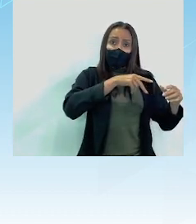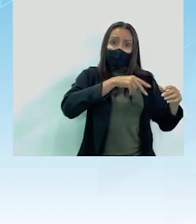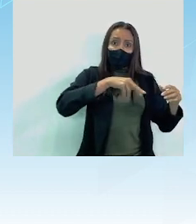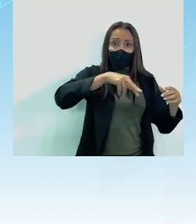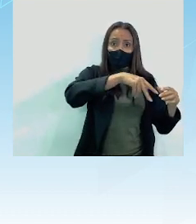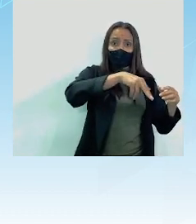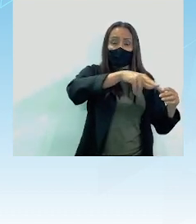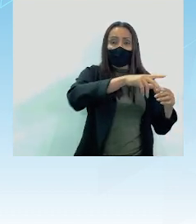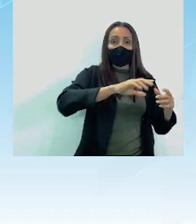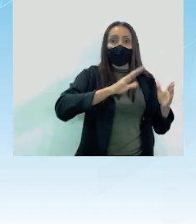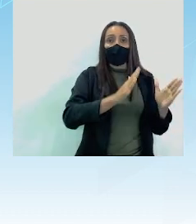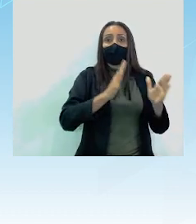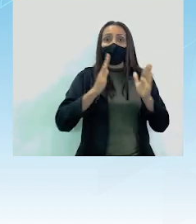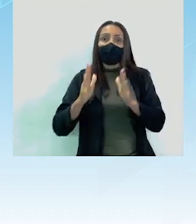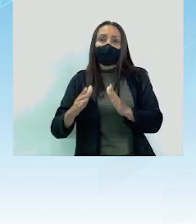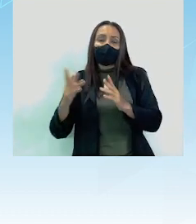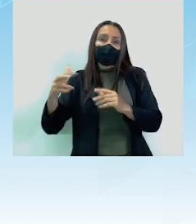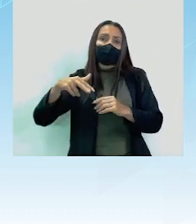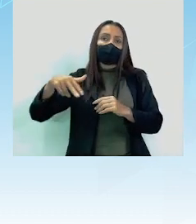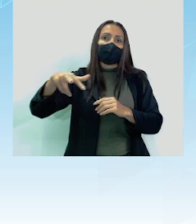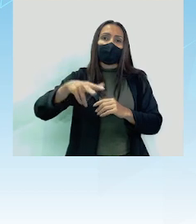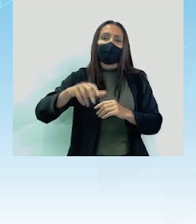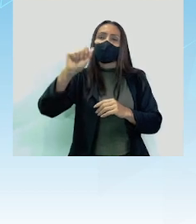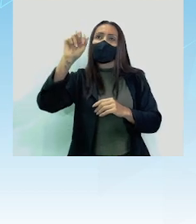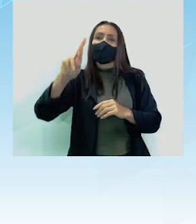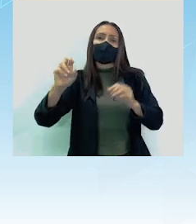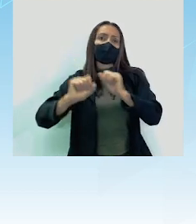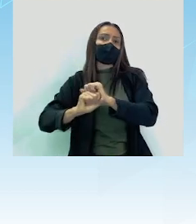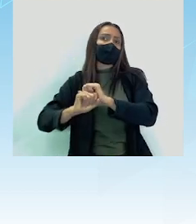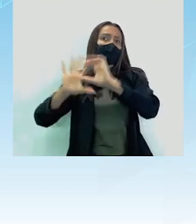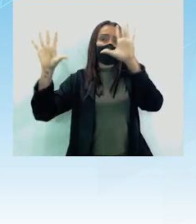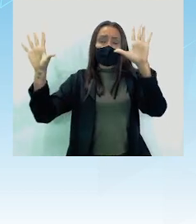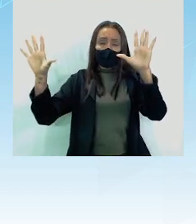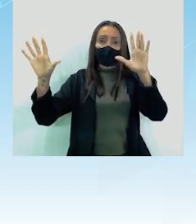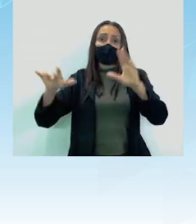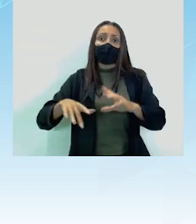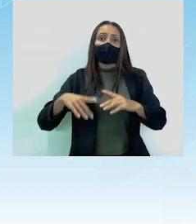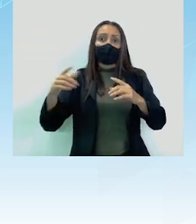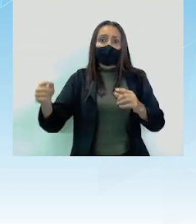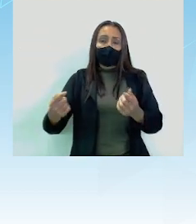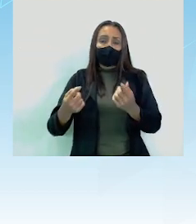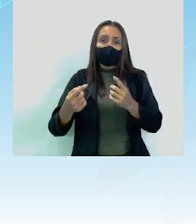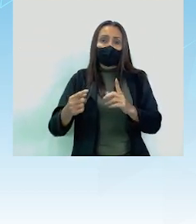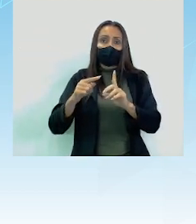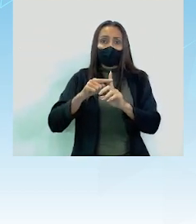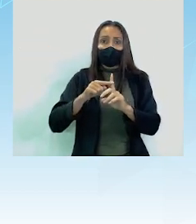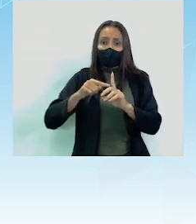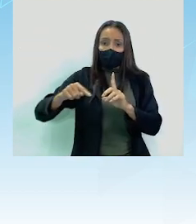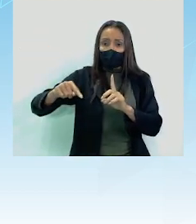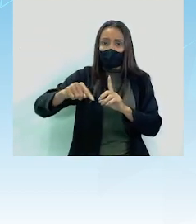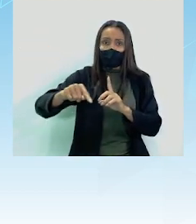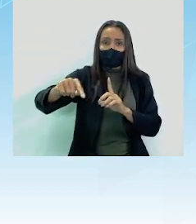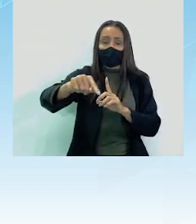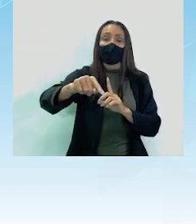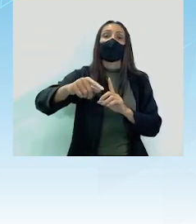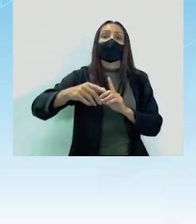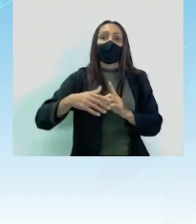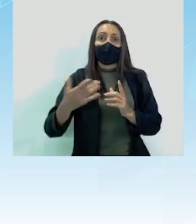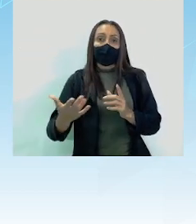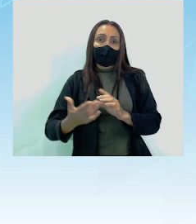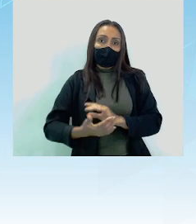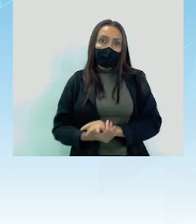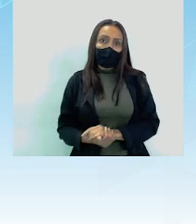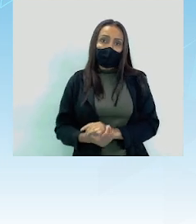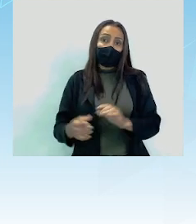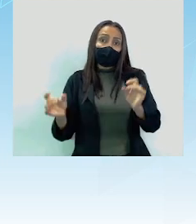aí trilha a gente pode chamar como uma caminhada ao ar livre, que tem uma base aí onde os pontos de partida de chegada é o mesmo, ou seja, você tem que sair de um lugar